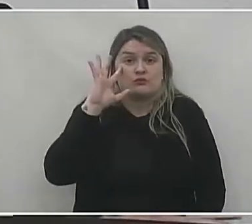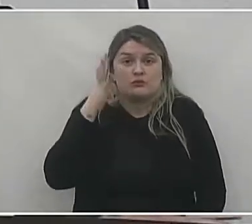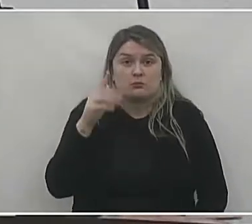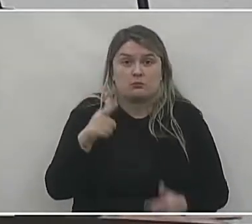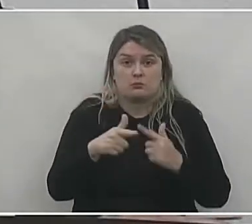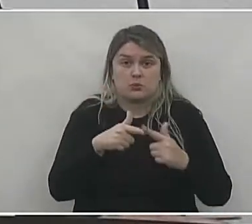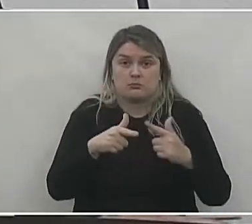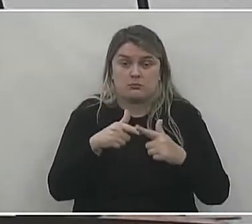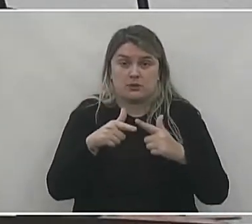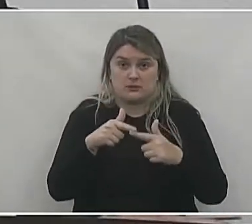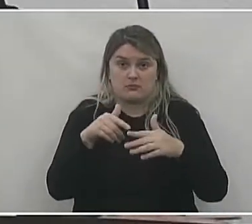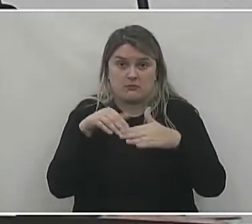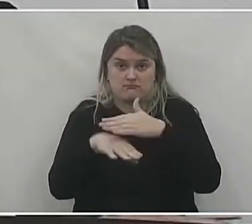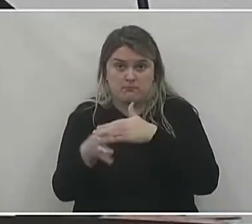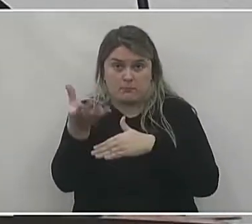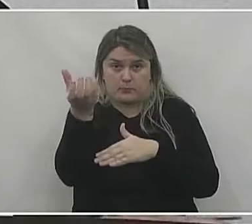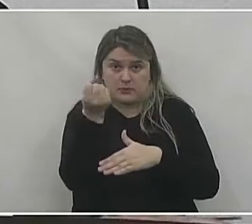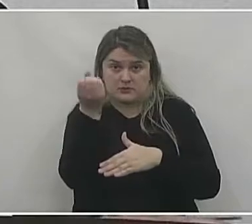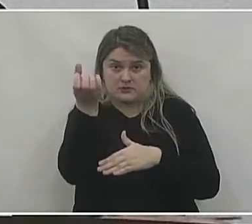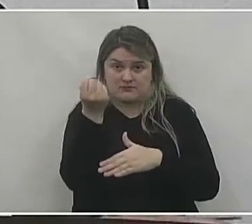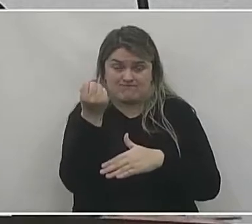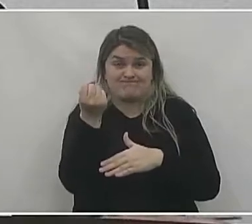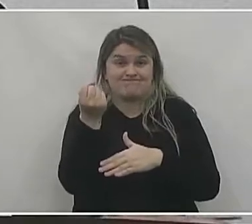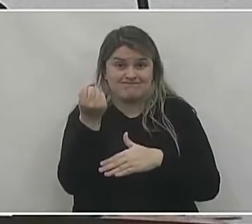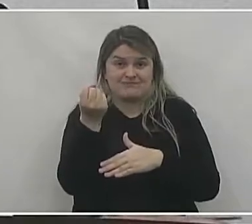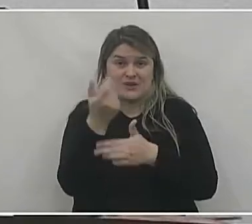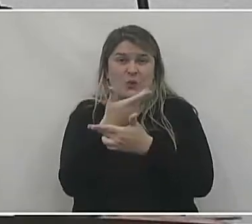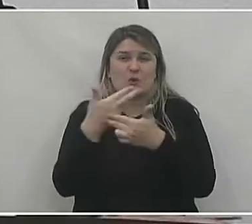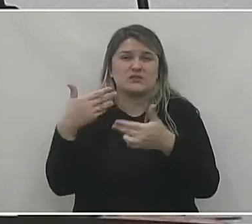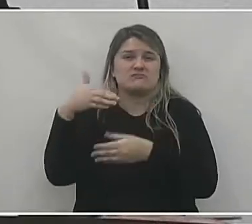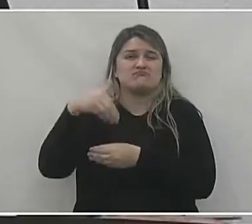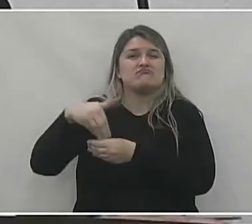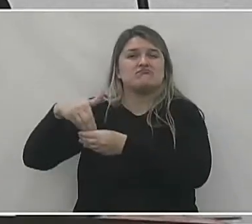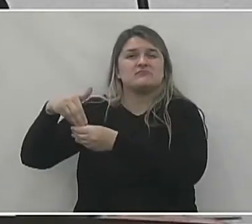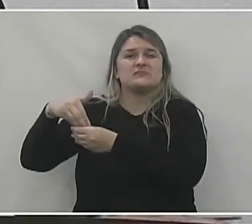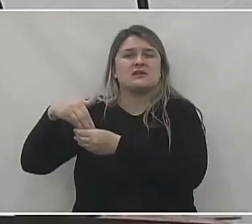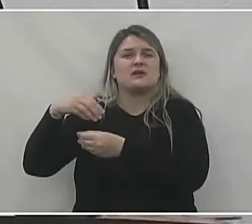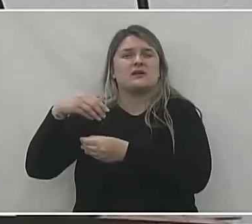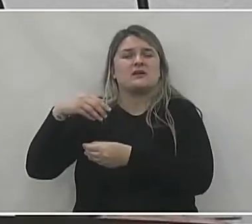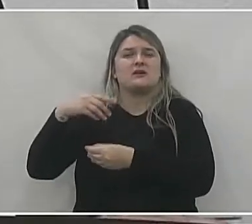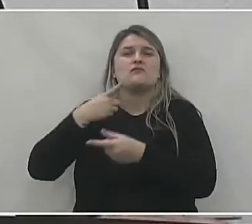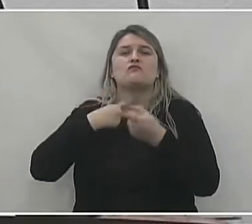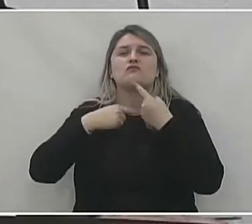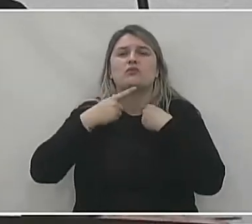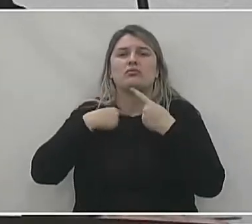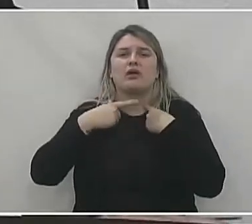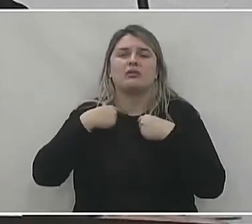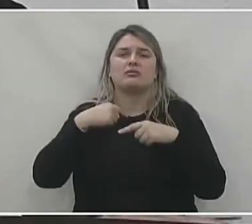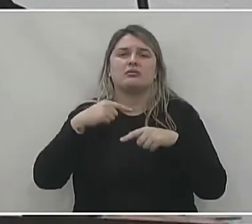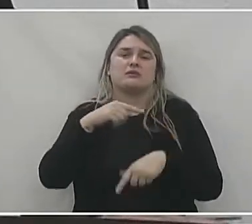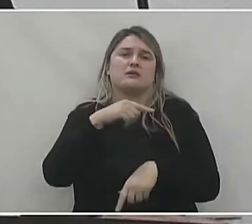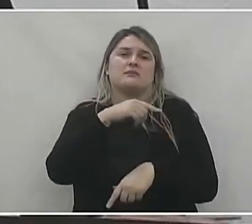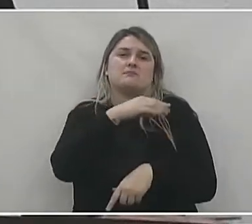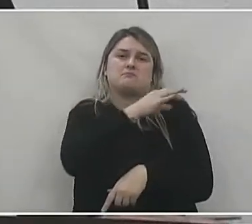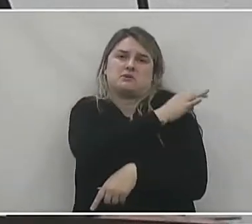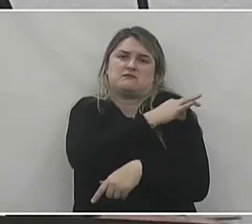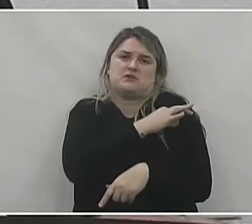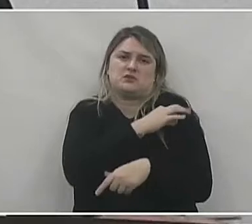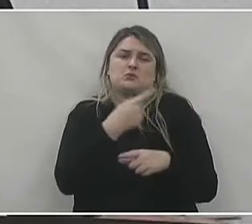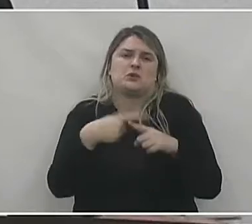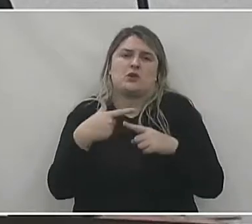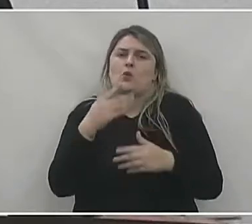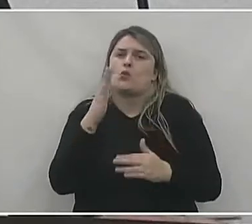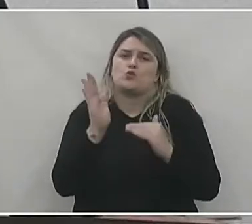do fundo previdenciário, era uma das coisas que na eleição passada me deu vontade de disputar a eleição de União da Vitória, porque eu ia disputar a última